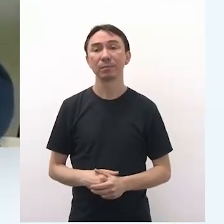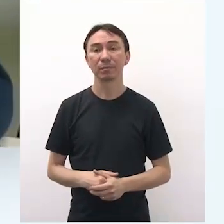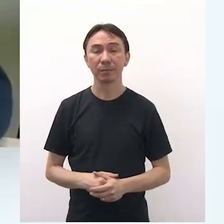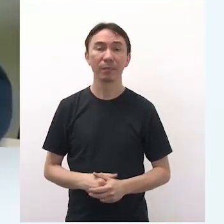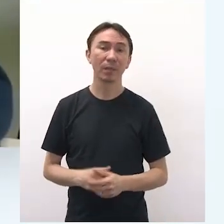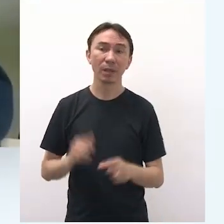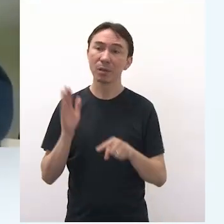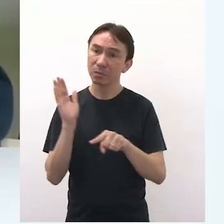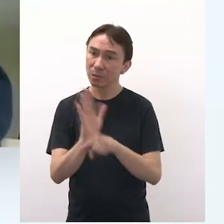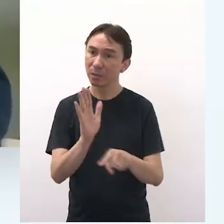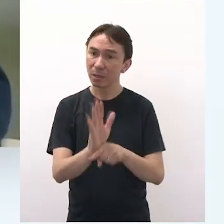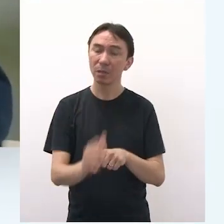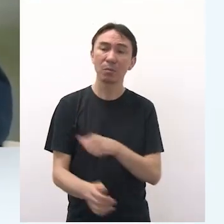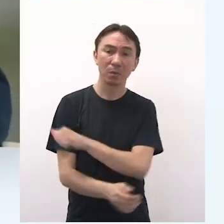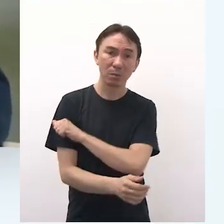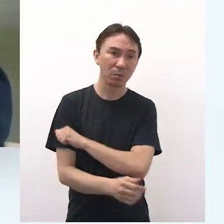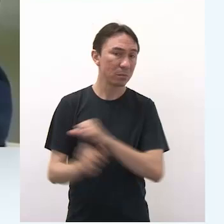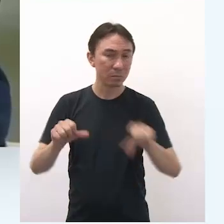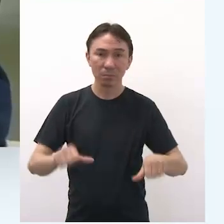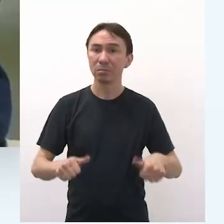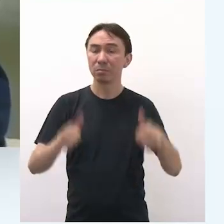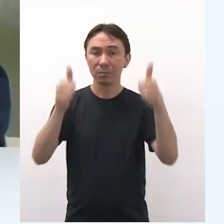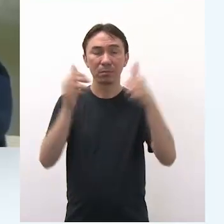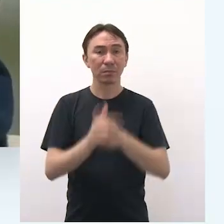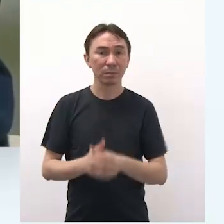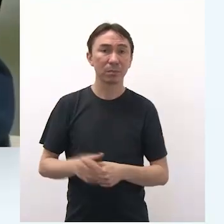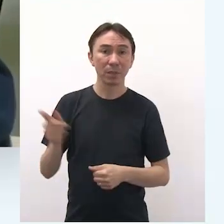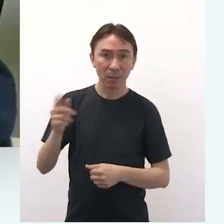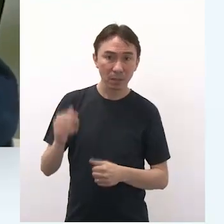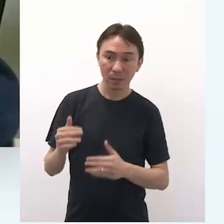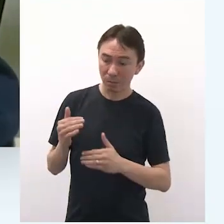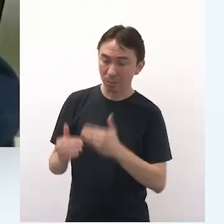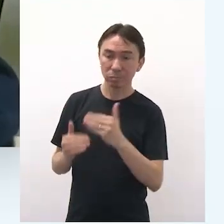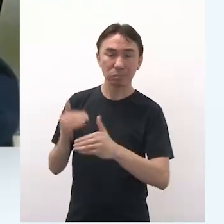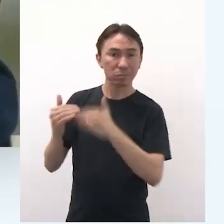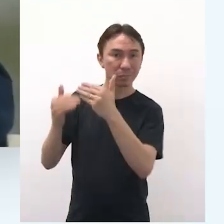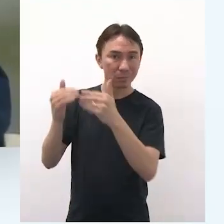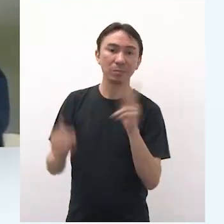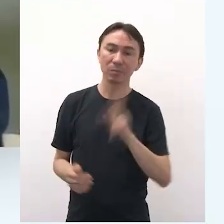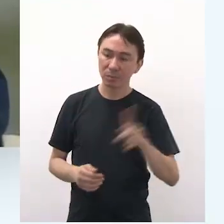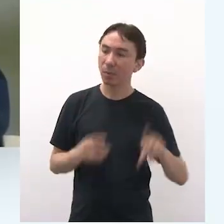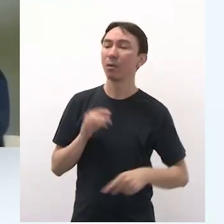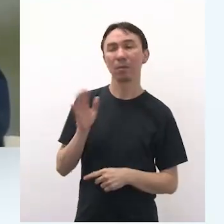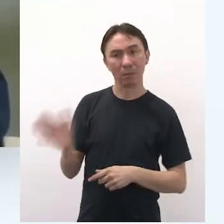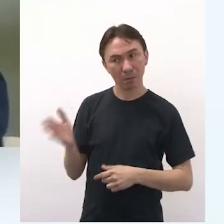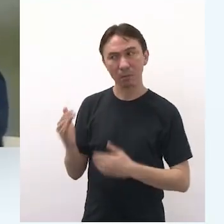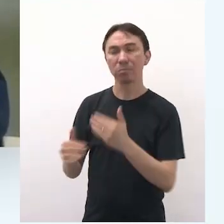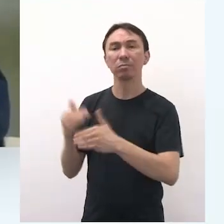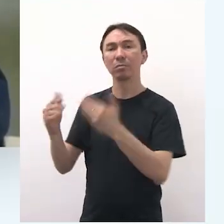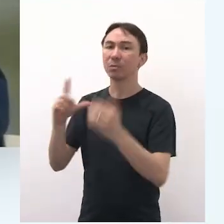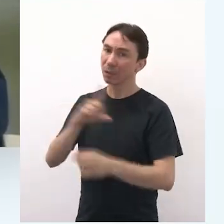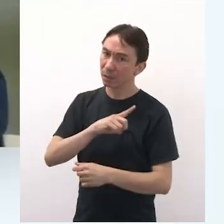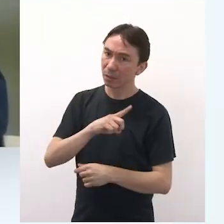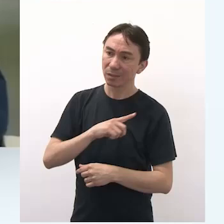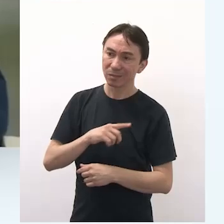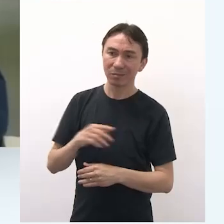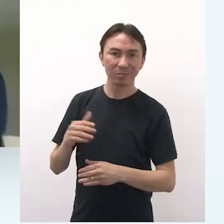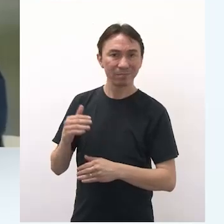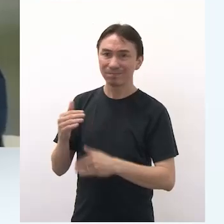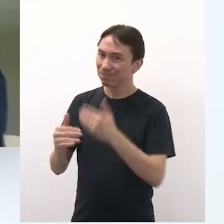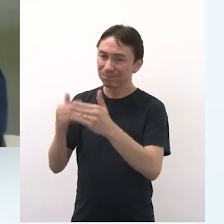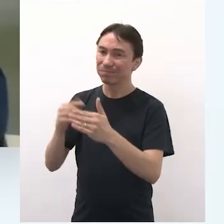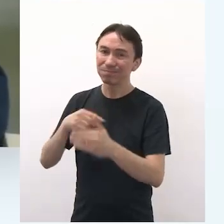na escola. Se ele evoluiu, os professores vão falar que ele evoluiu. Se ele não evoluiu,